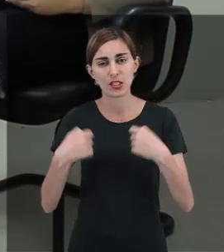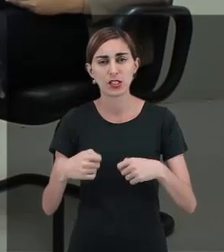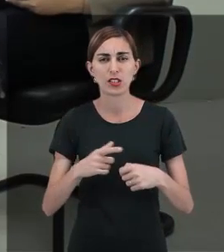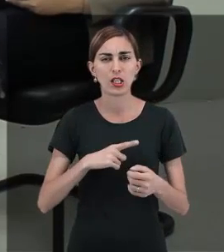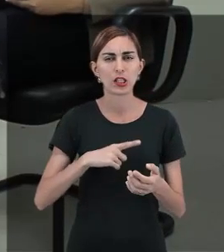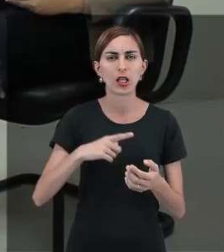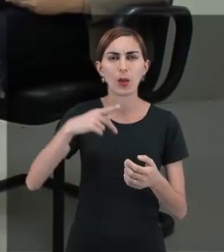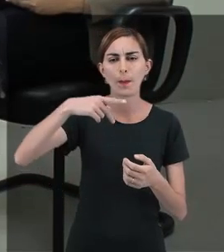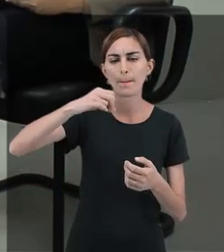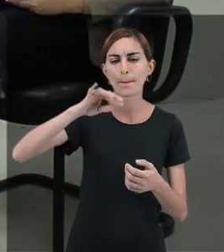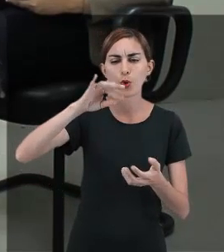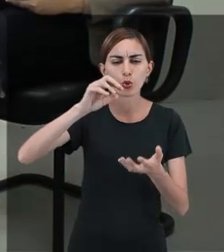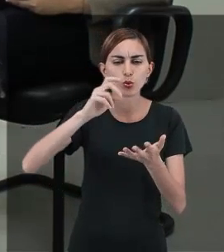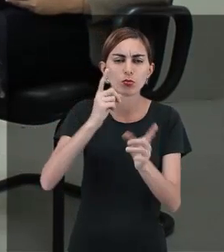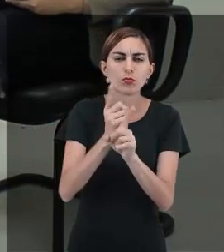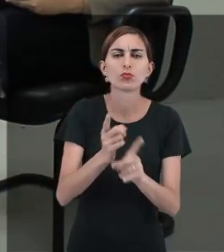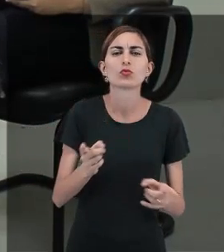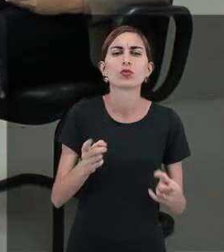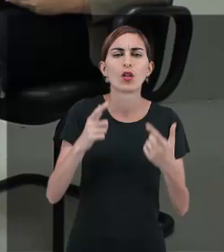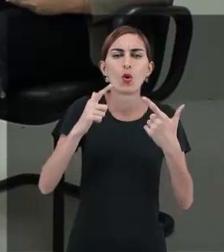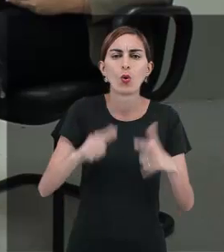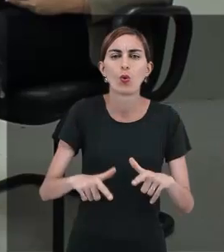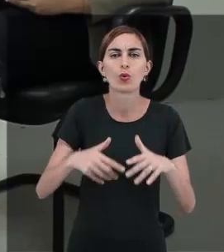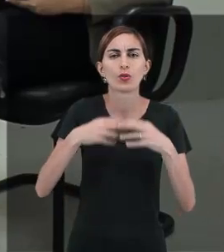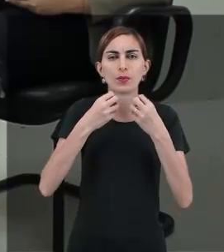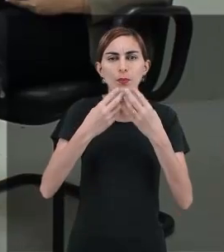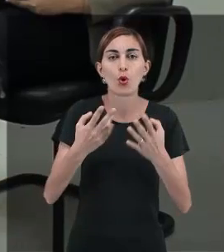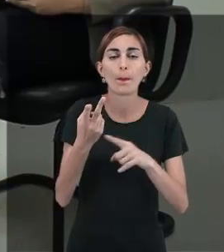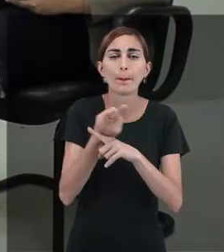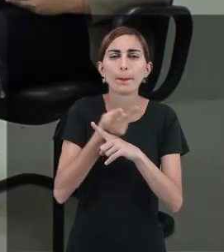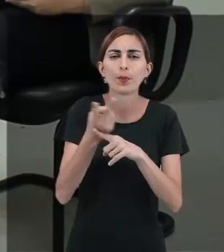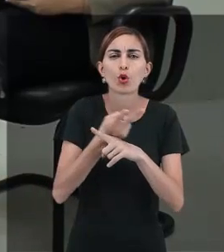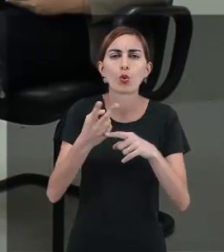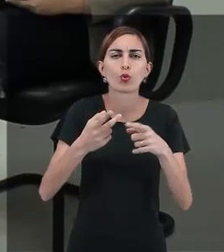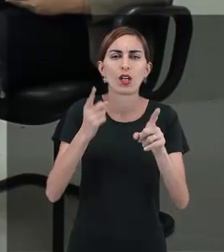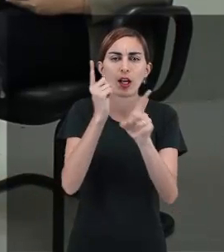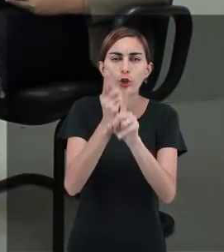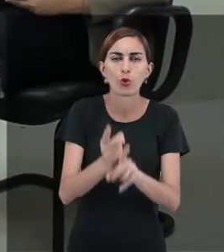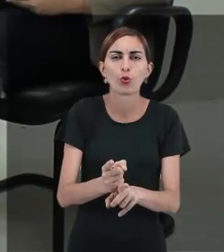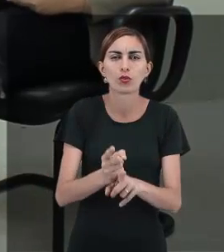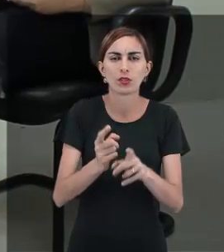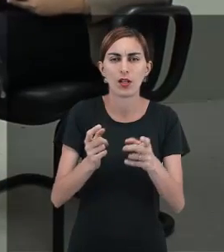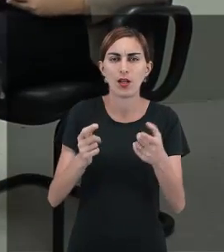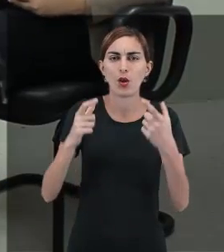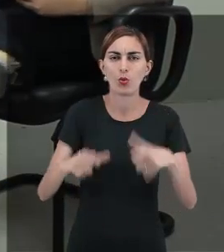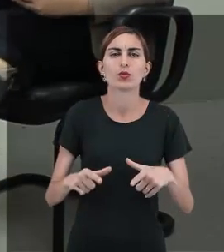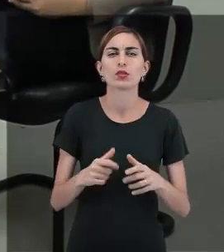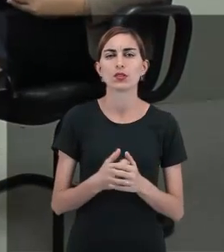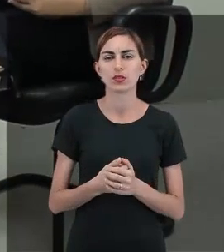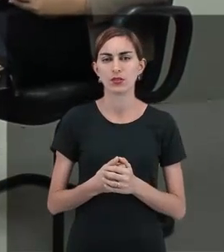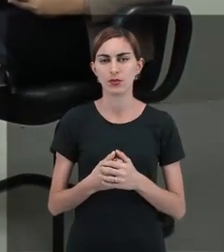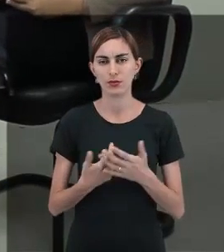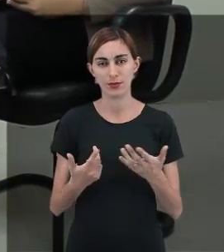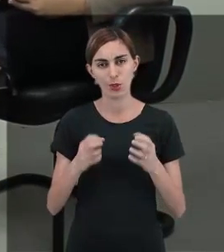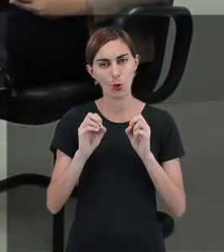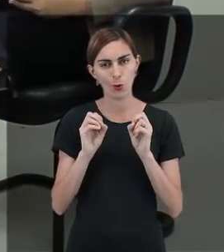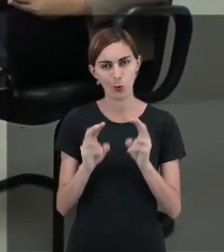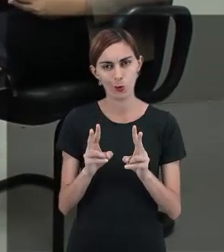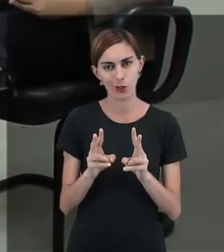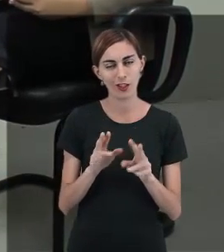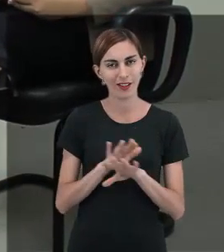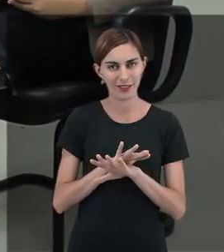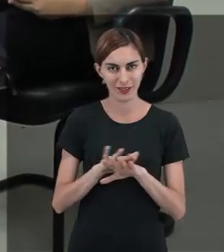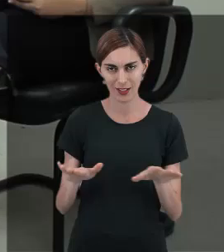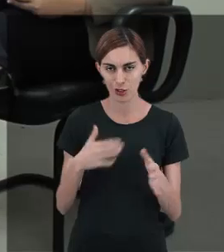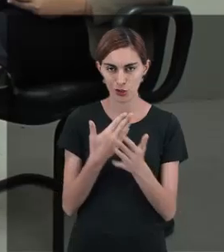o ponto de compra adequado, mas eu preciso ser lembrado, procurado e comprado. Essa é a realidade. Ok, vamos ficando por